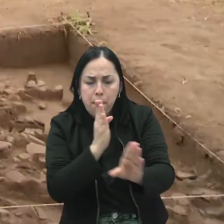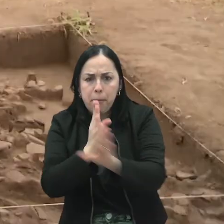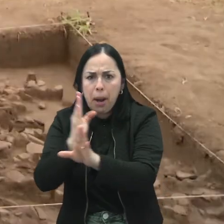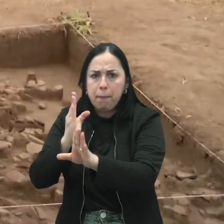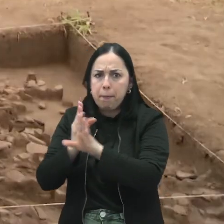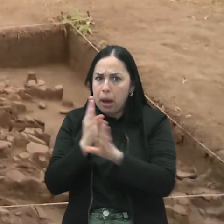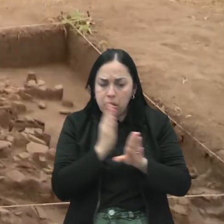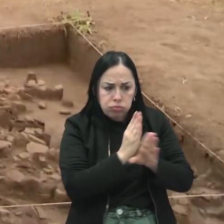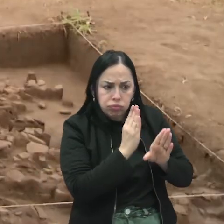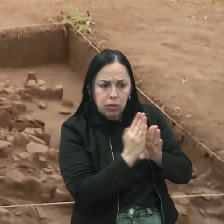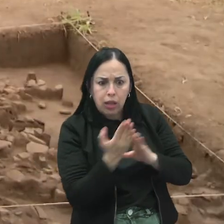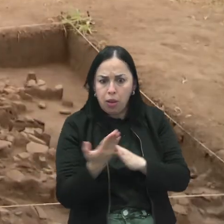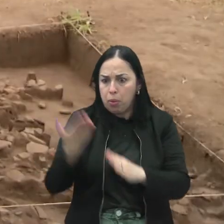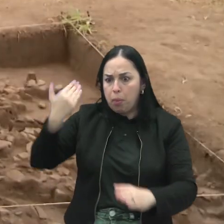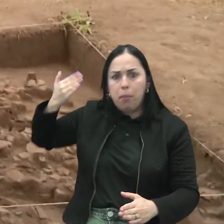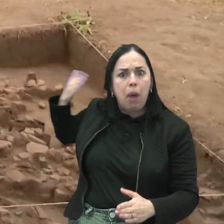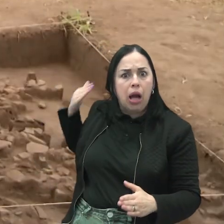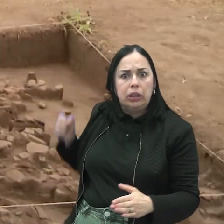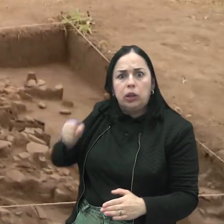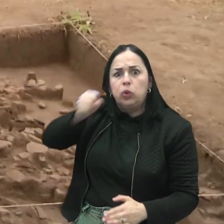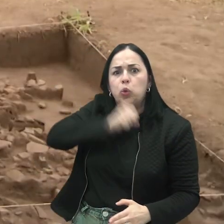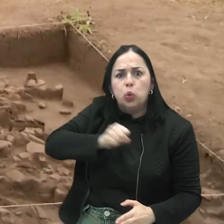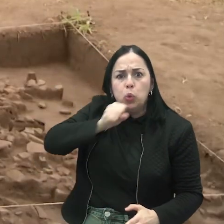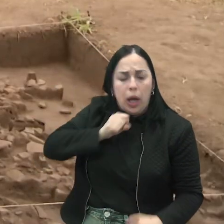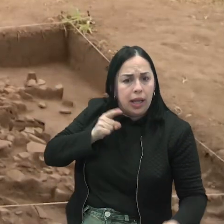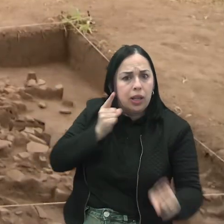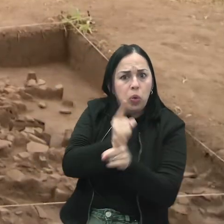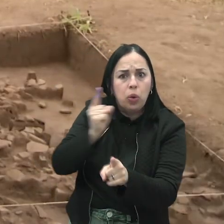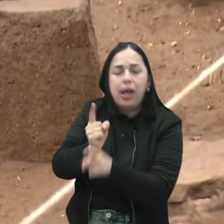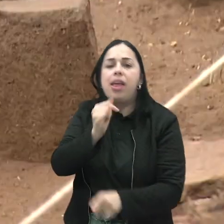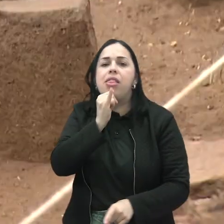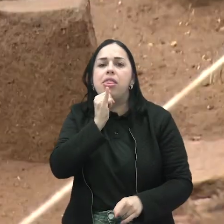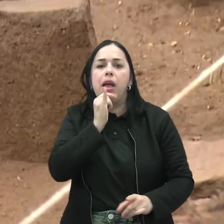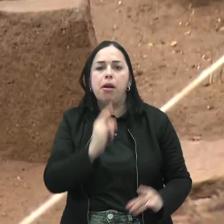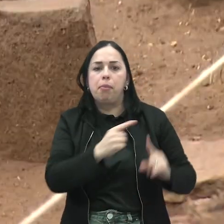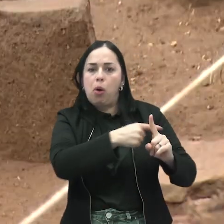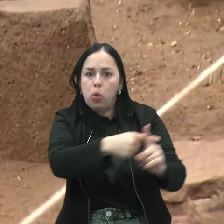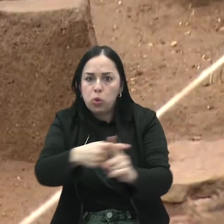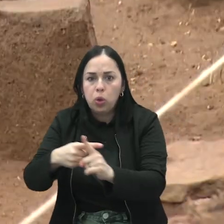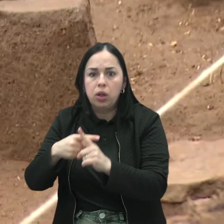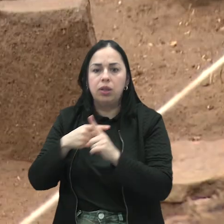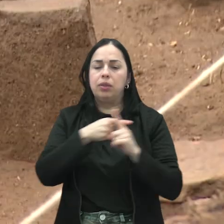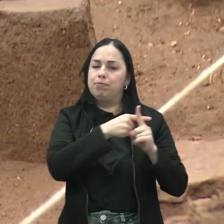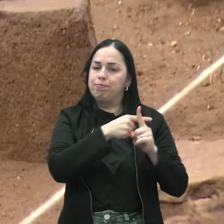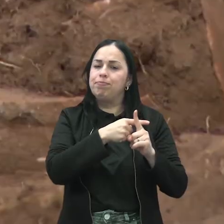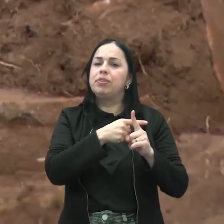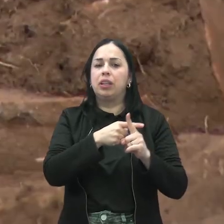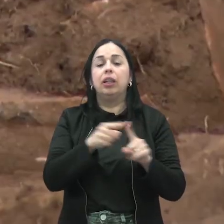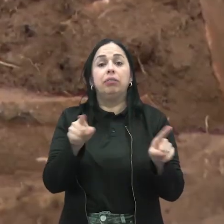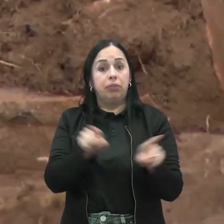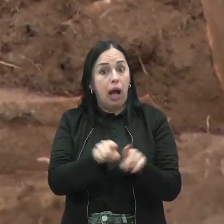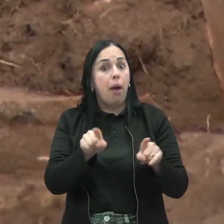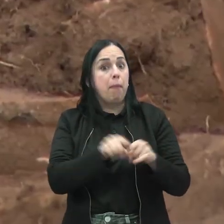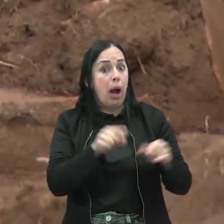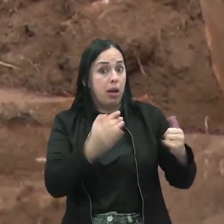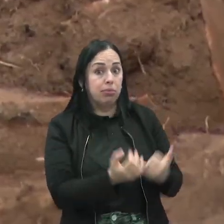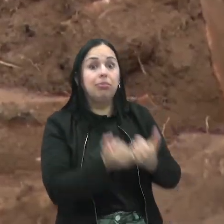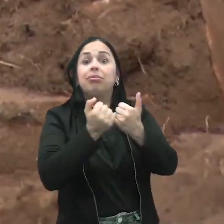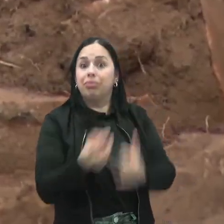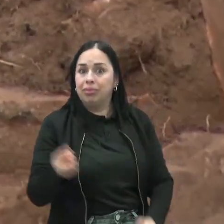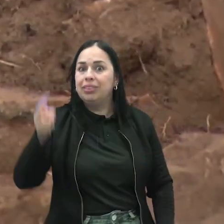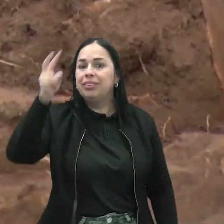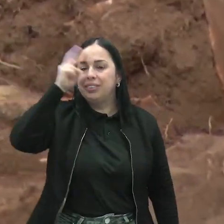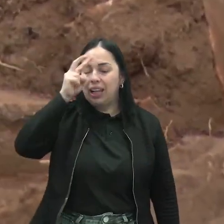são encontradas evidências de atividades humanas antigas, como túmulos e artefatos, também são